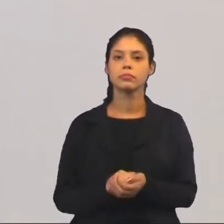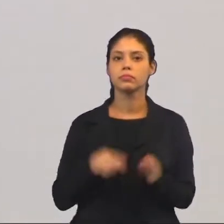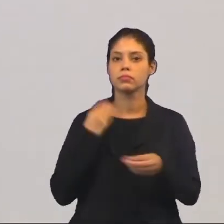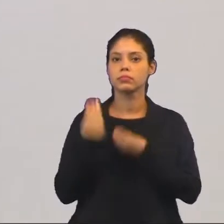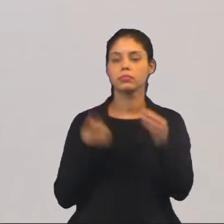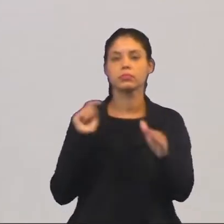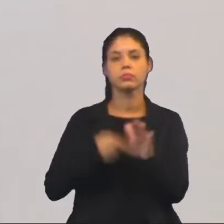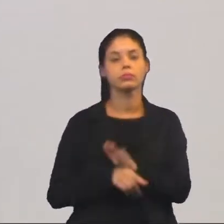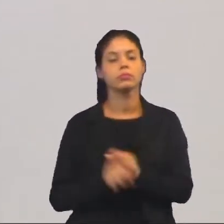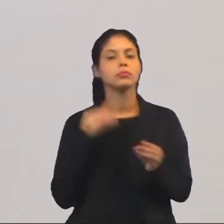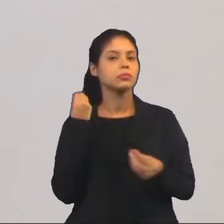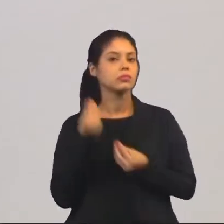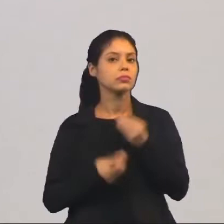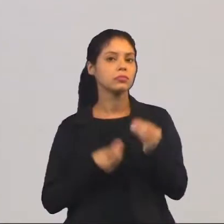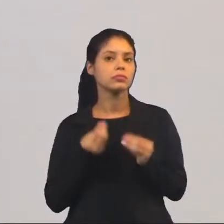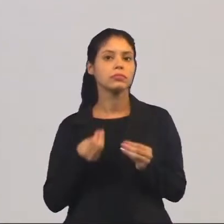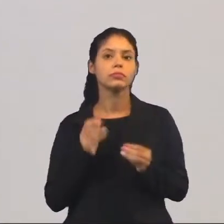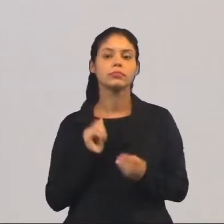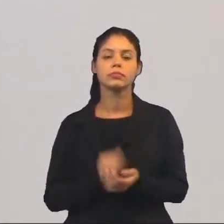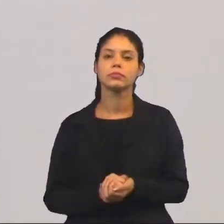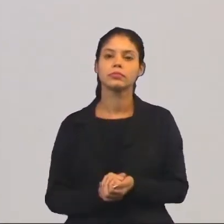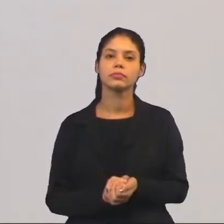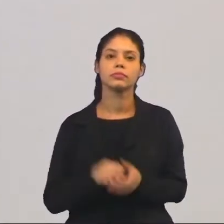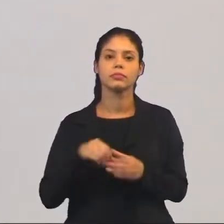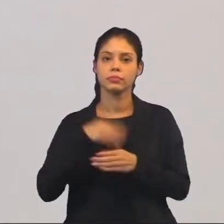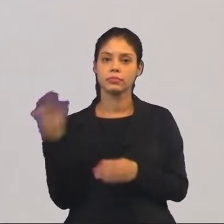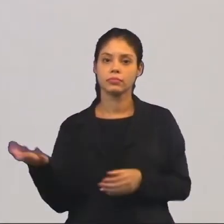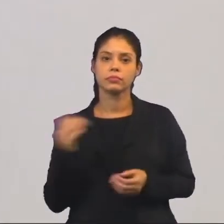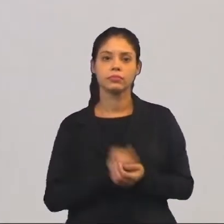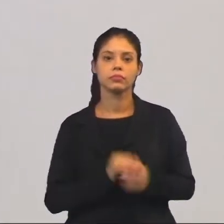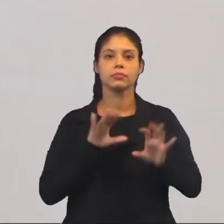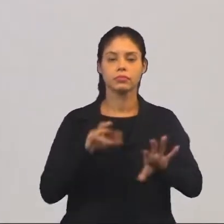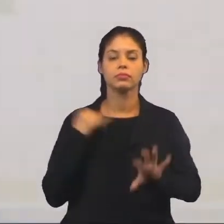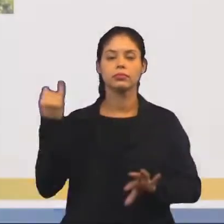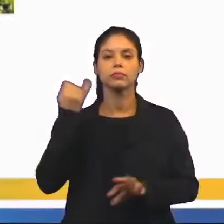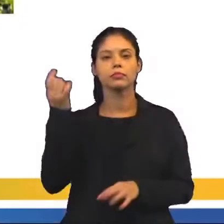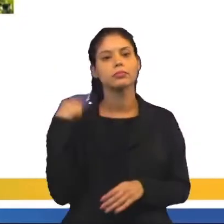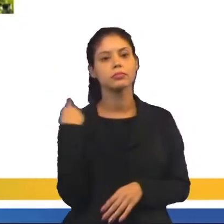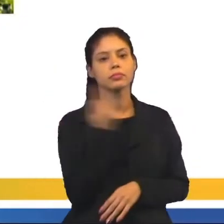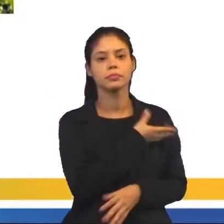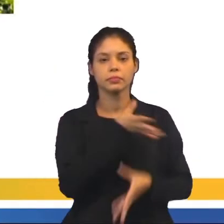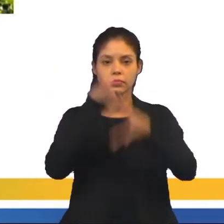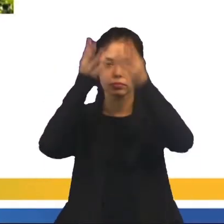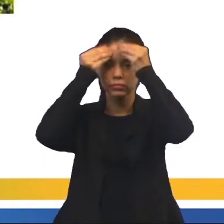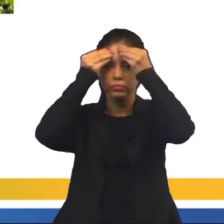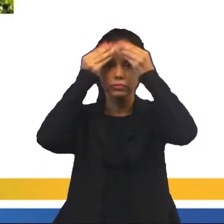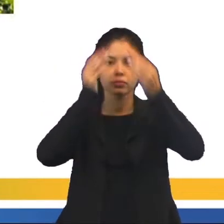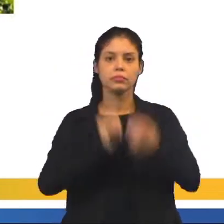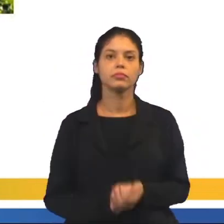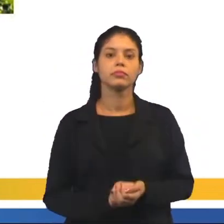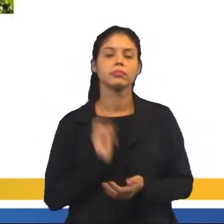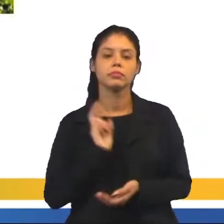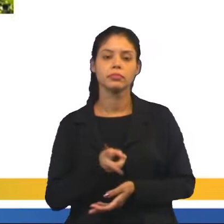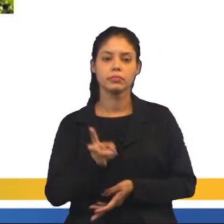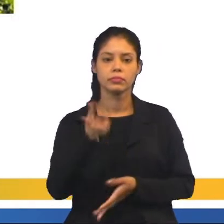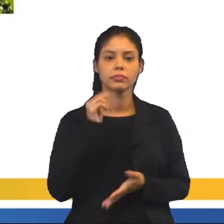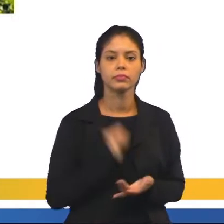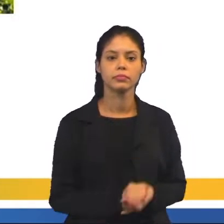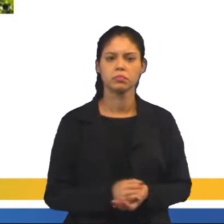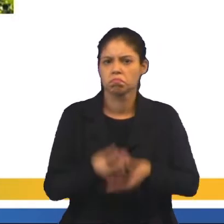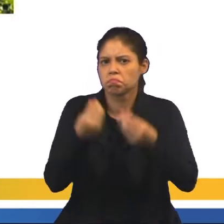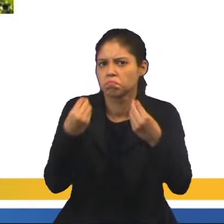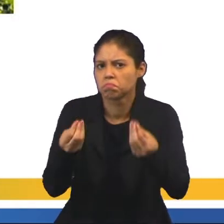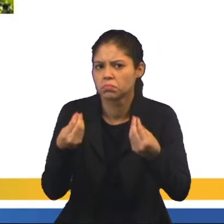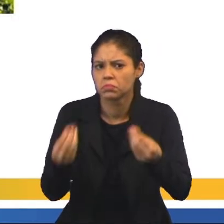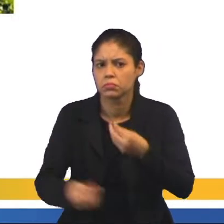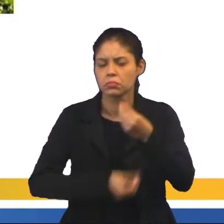consumo interno como para o consumo externo. Então isso é importante a gente frisar. E aí, continuando, para que